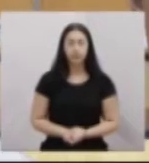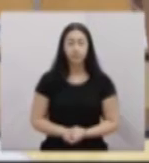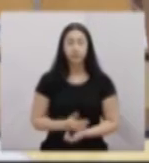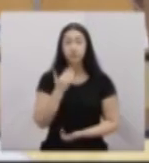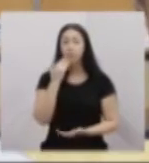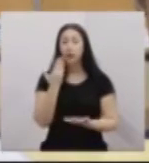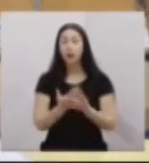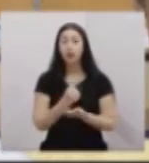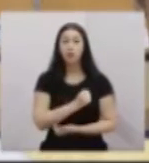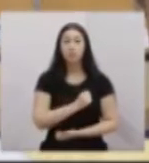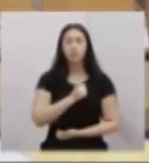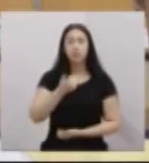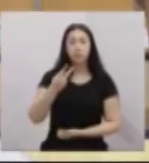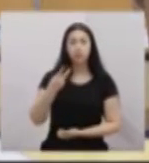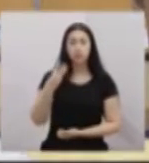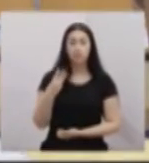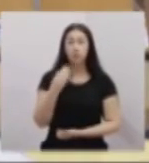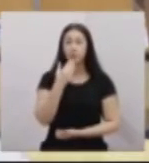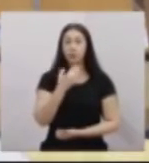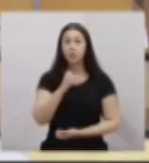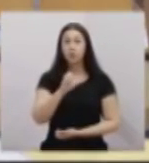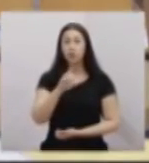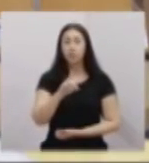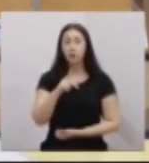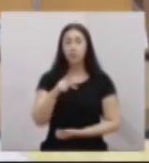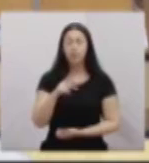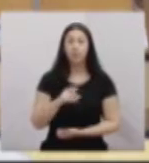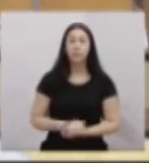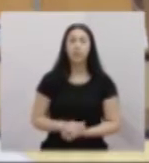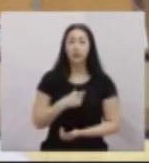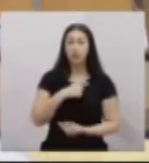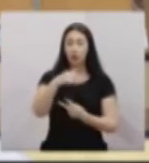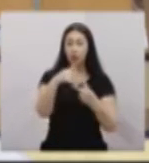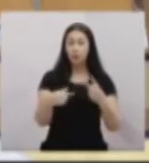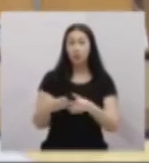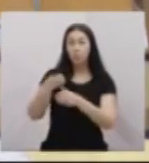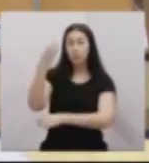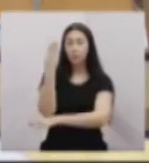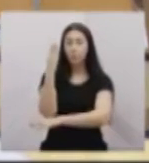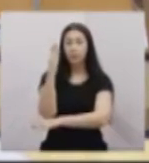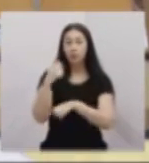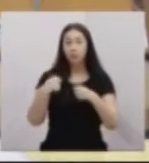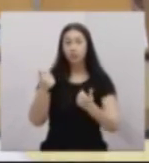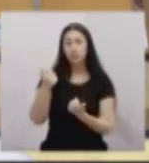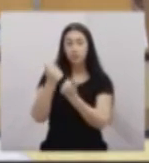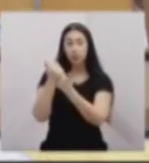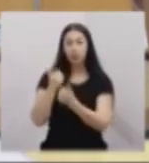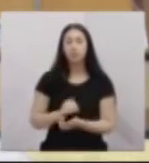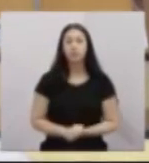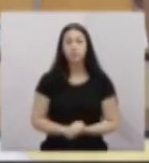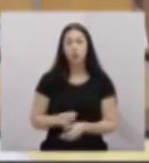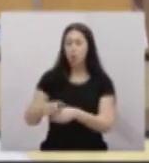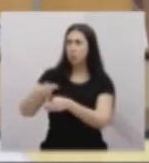Requerimento 123 EDP, solicitando substituição de 2 postes de madeira por postes